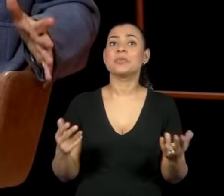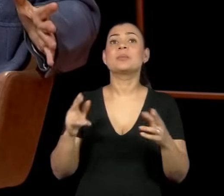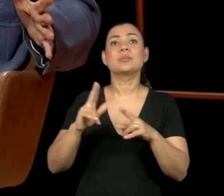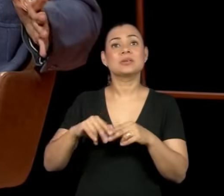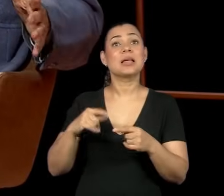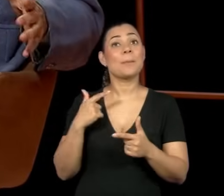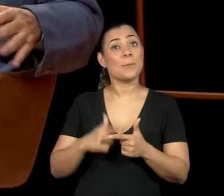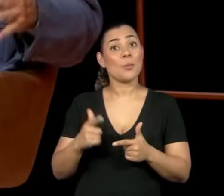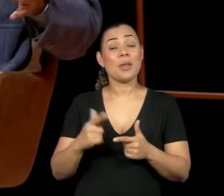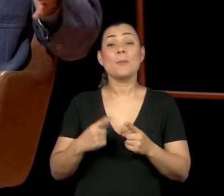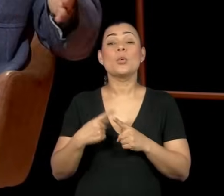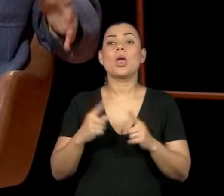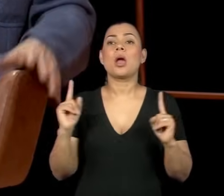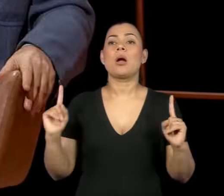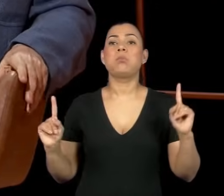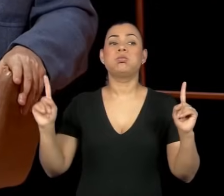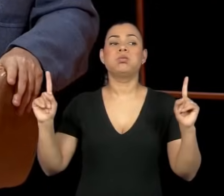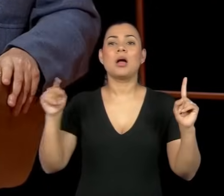sempre um problema, né?